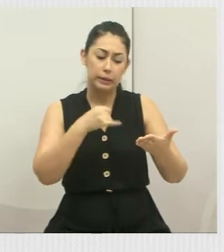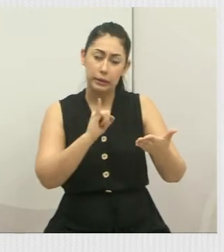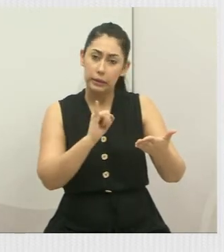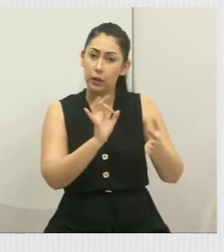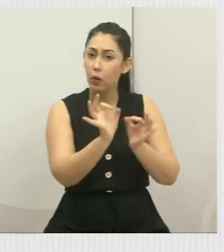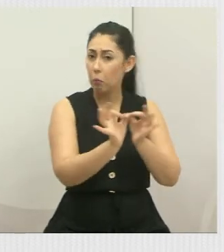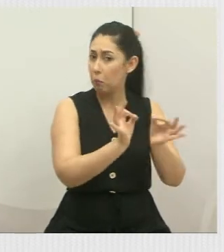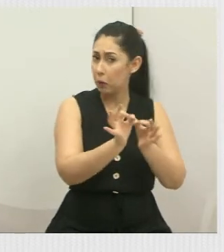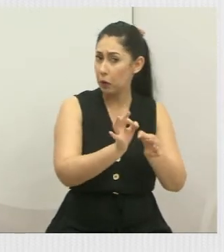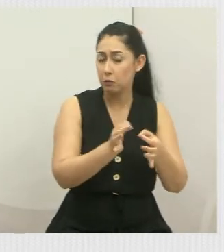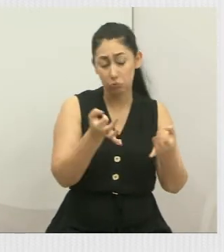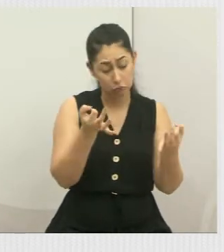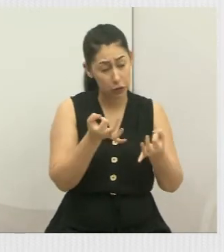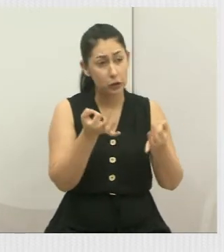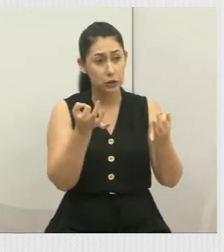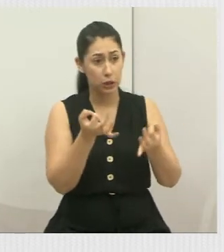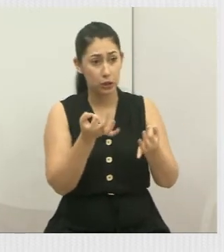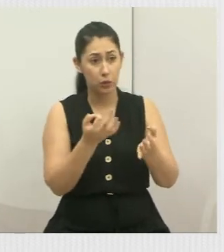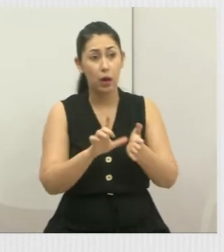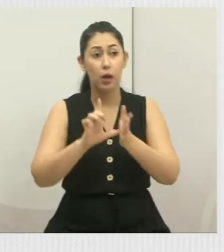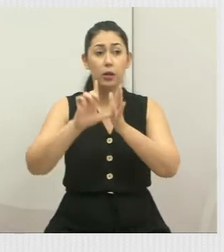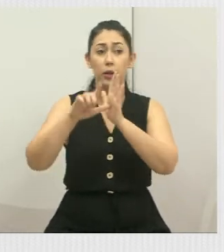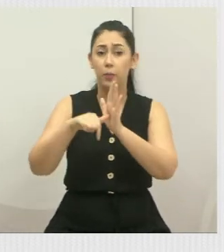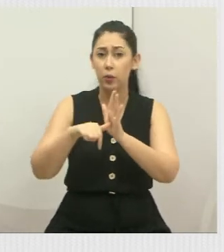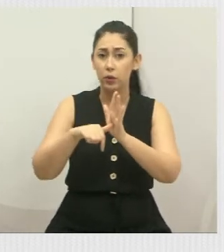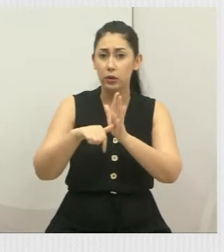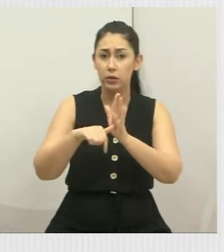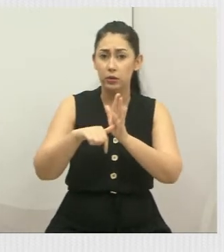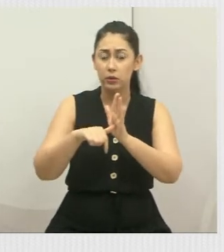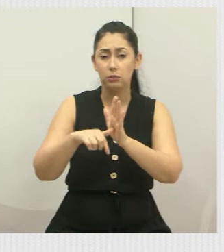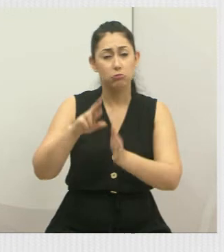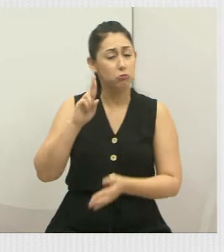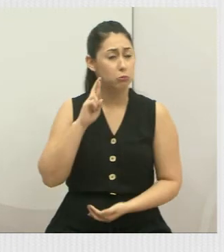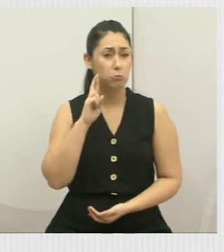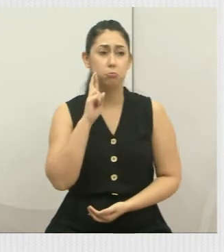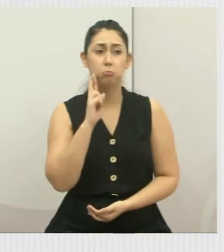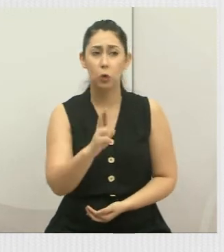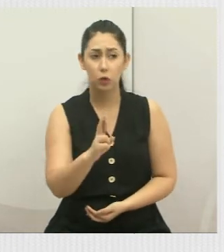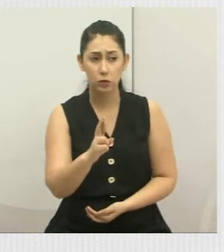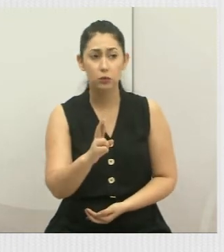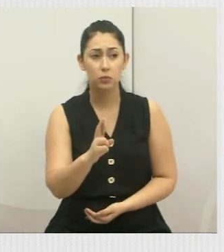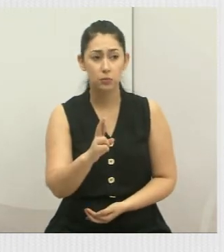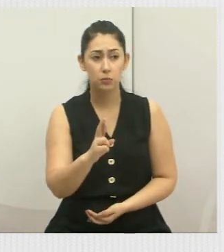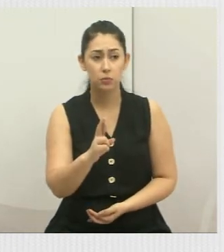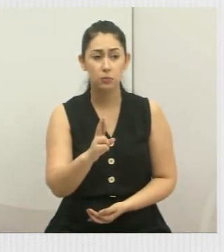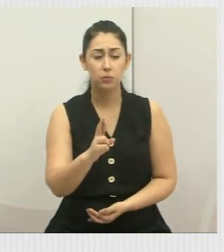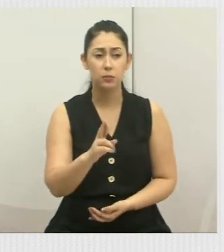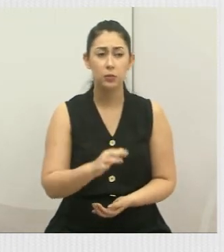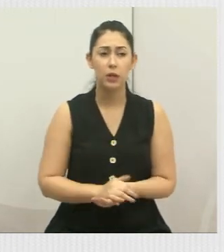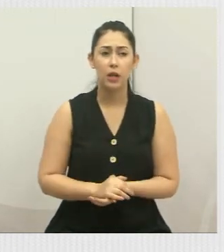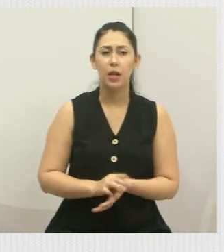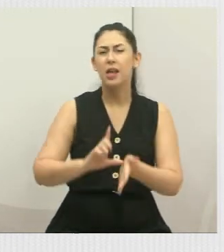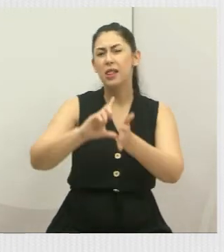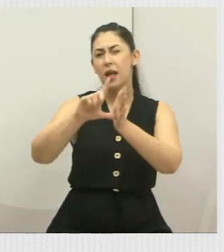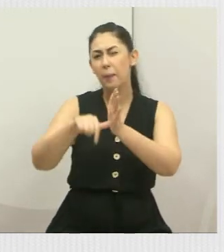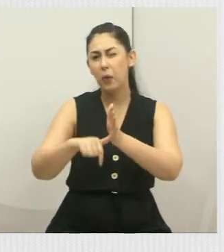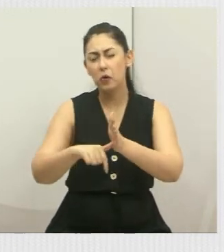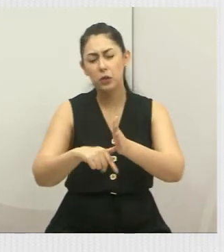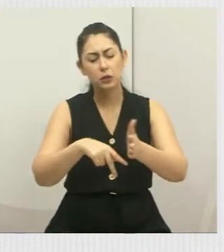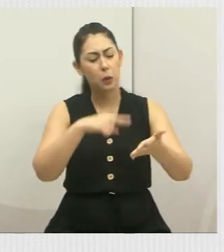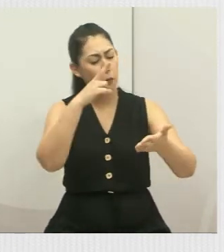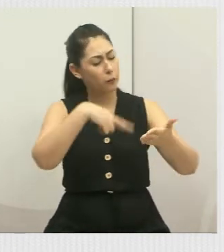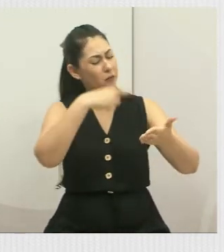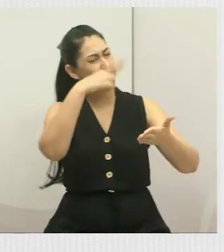técnico participativo, seguidos então do diagnóstico, do prognóstico, uma segunda consulta pública, por